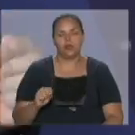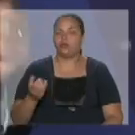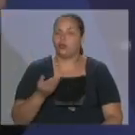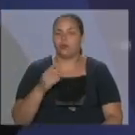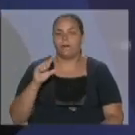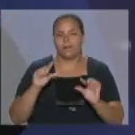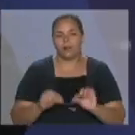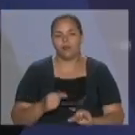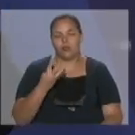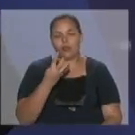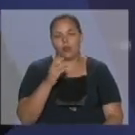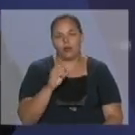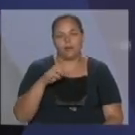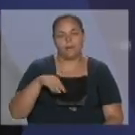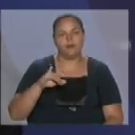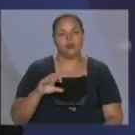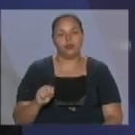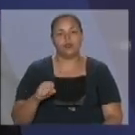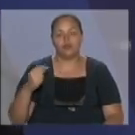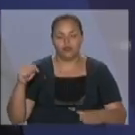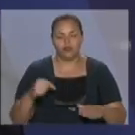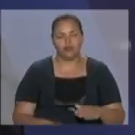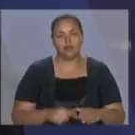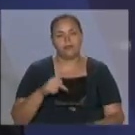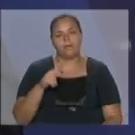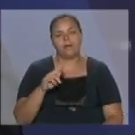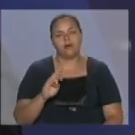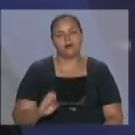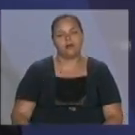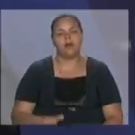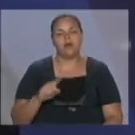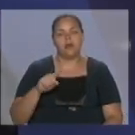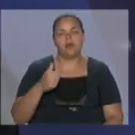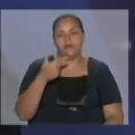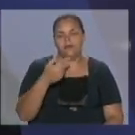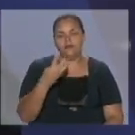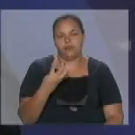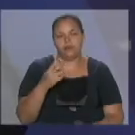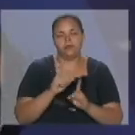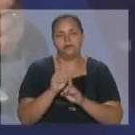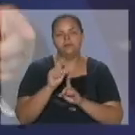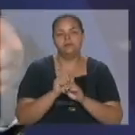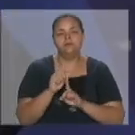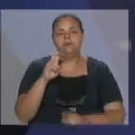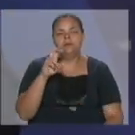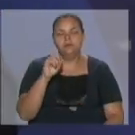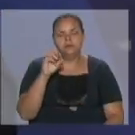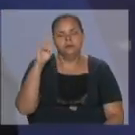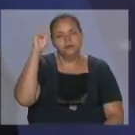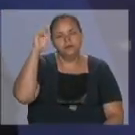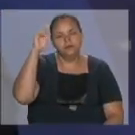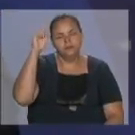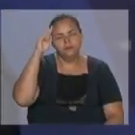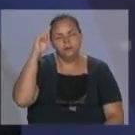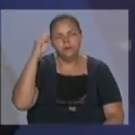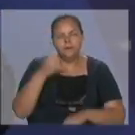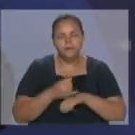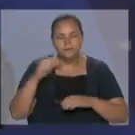custa menos de 40 milhões. Para fazer um furo no pré-sal, antes era 24 meses. Hoje, em 50 dias, você faz o